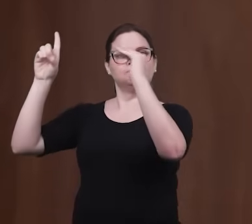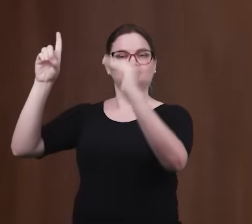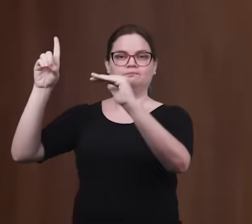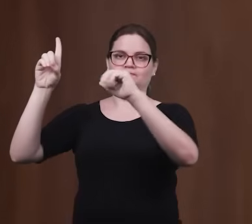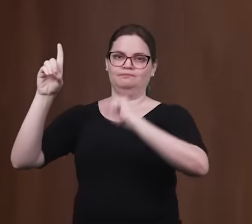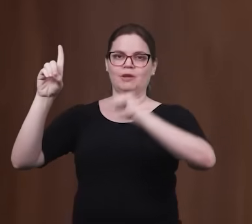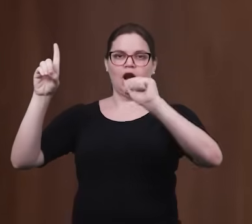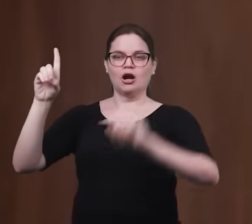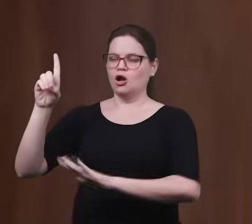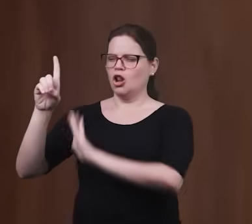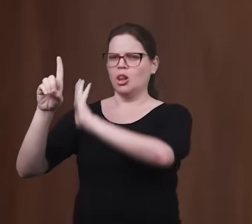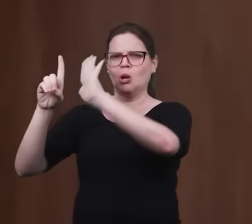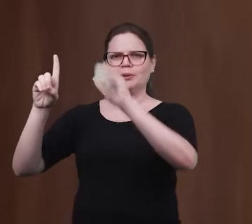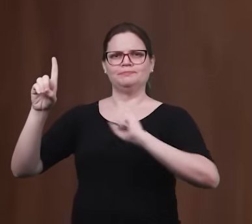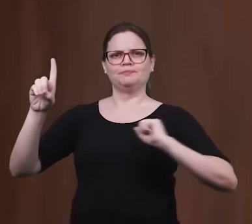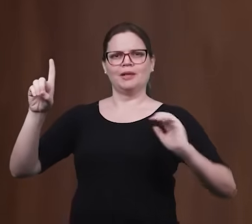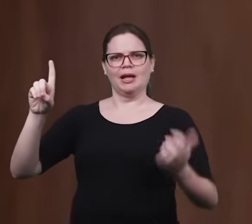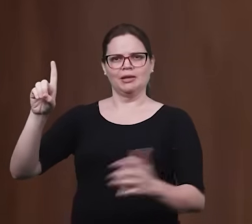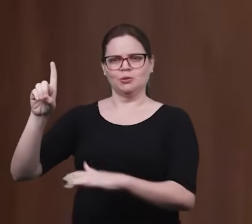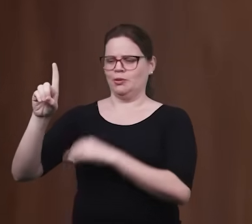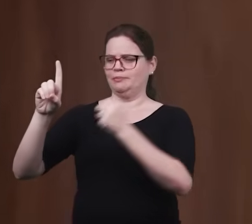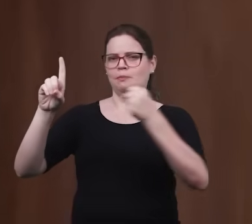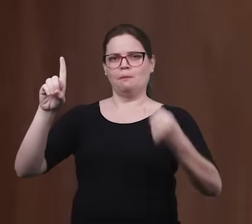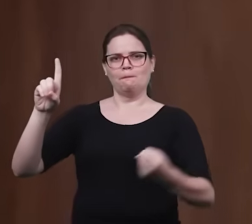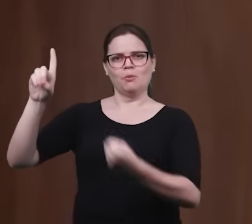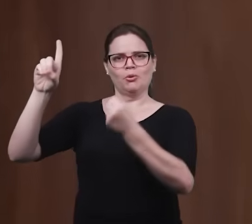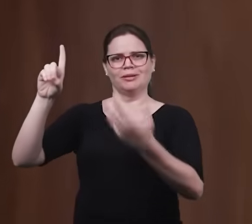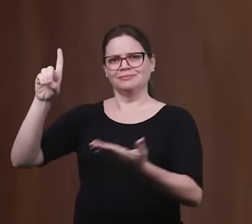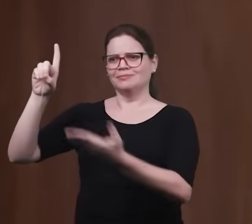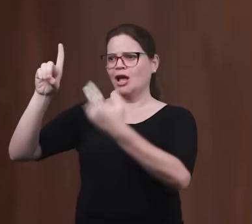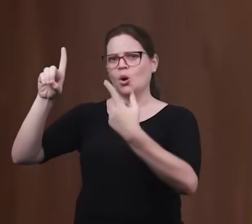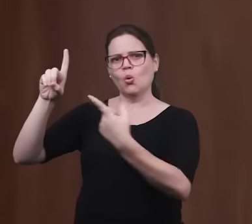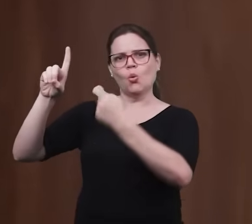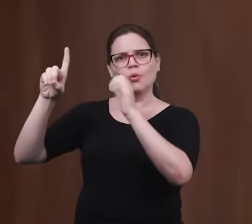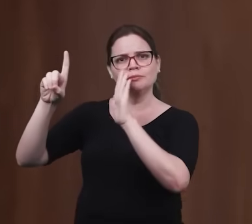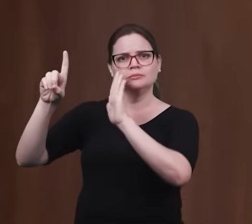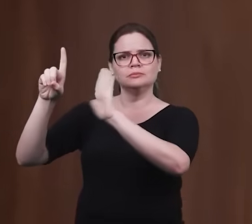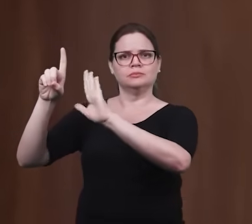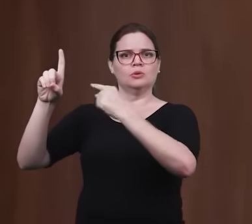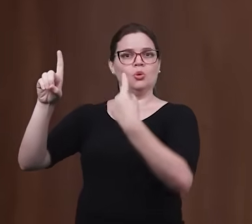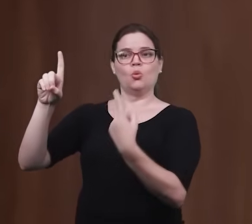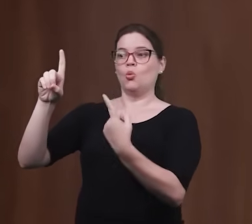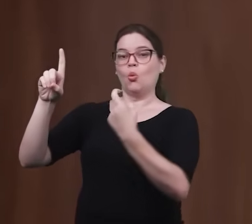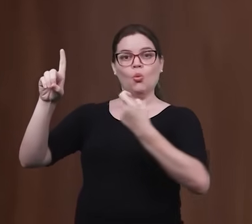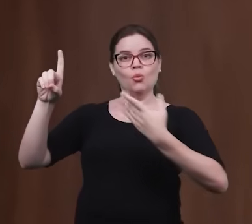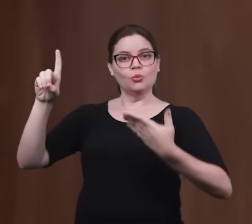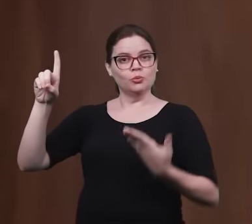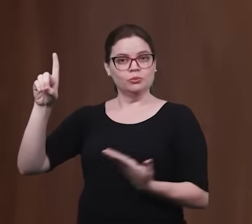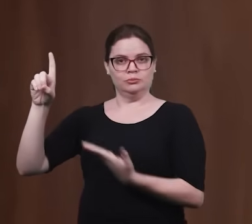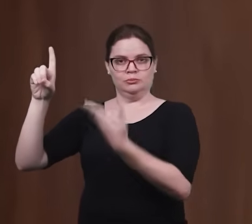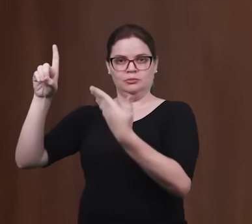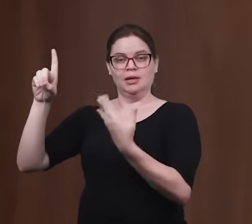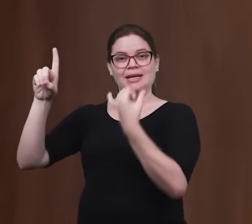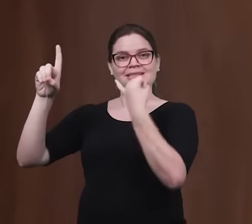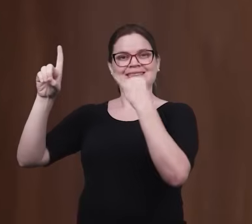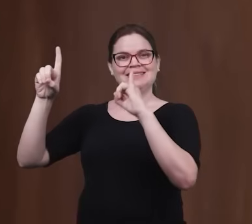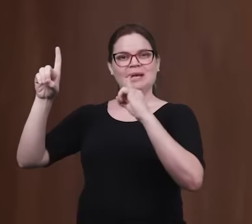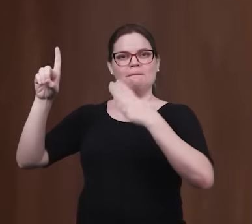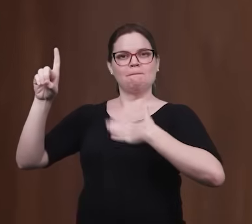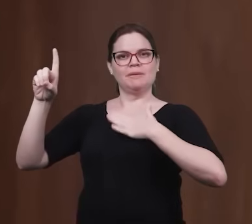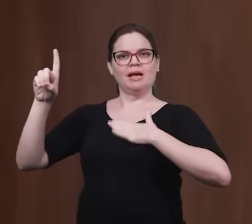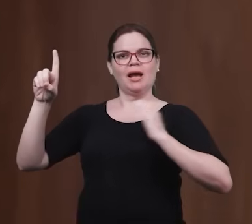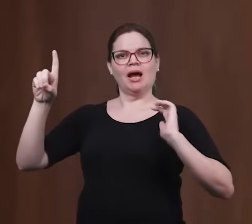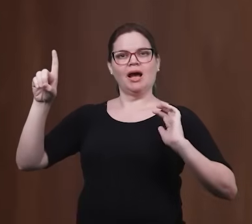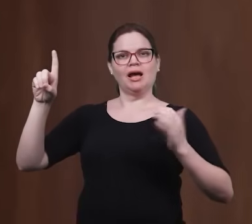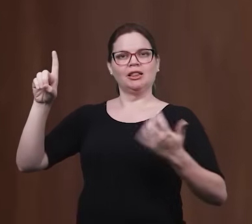toda a honra, toda a glória, todo o poder a ele. Todas as vezes que esta adoração